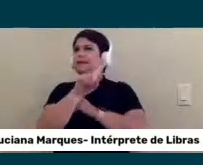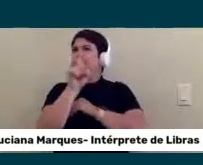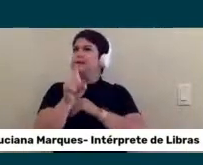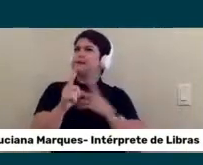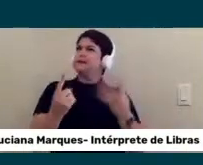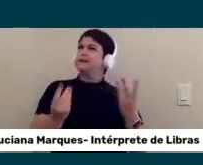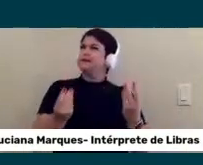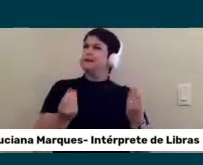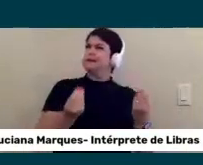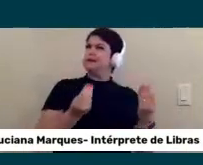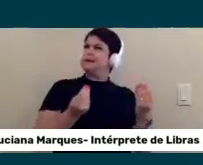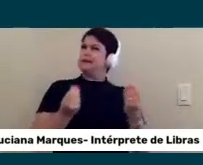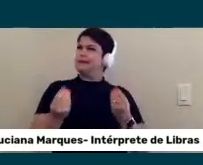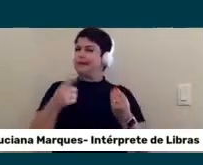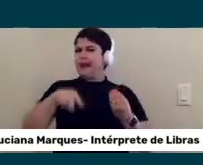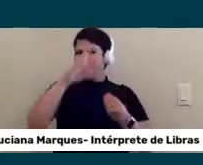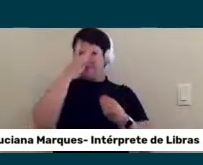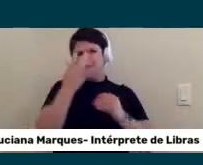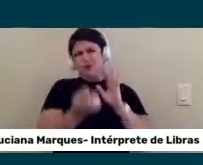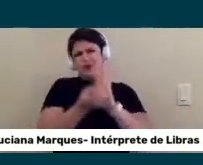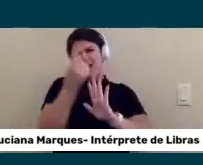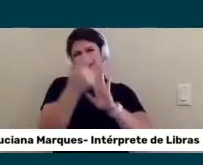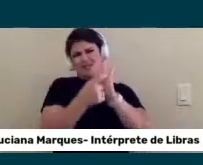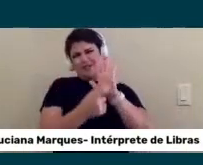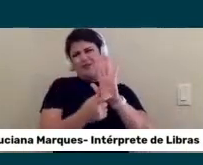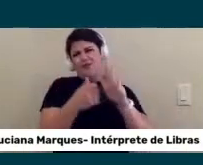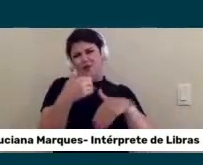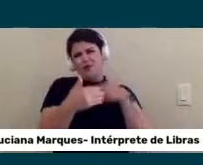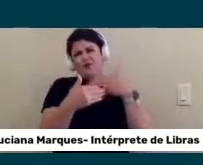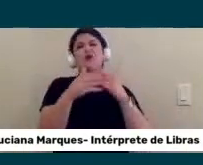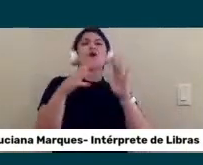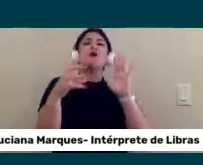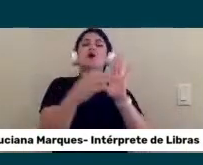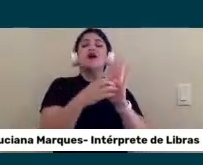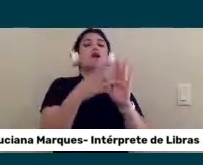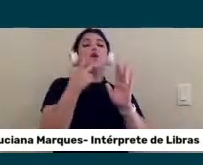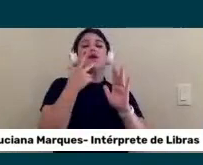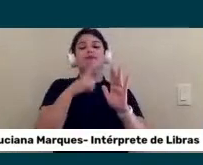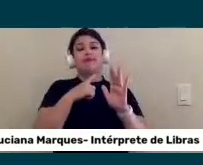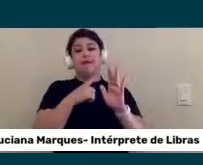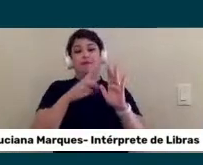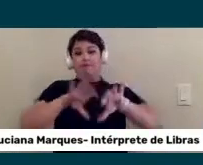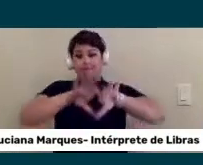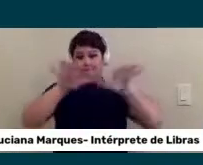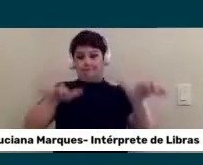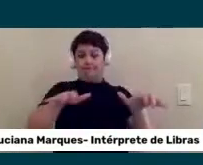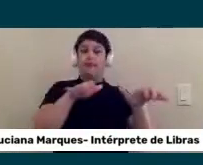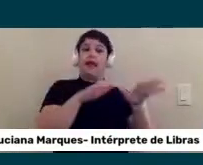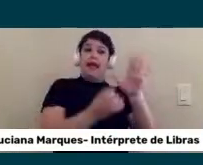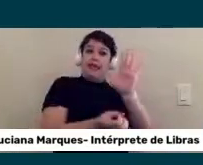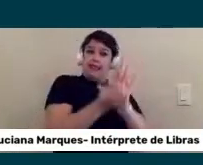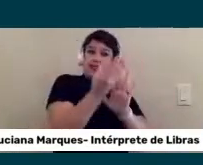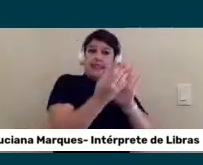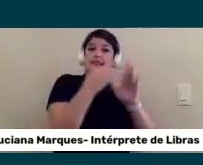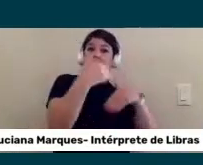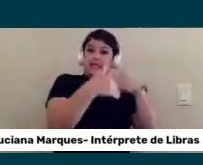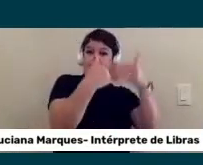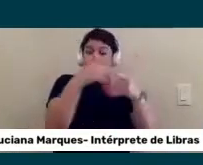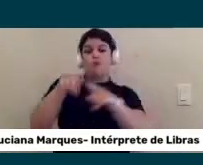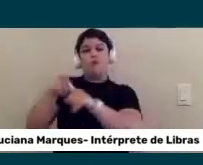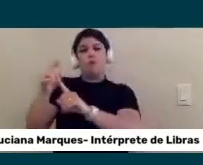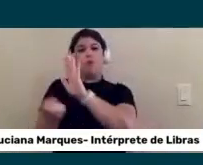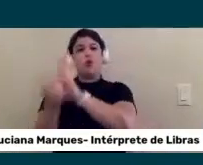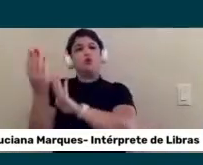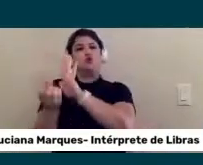para os desenvolvedores, né? Defendemos aqui que só existem 2 ambientes, desenvolvimento e produção. Tá? Por quê? Porque é mais